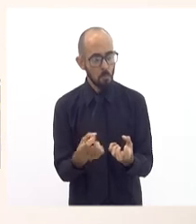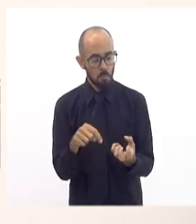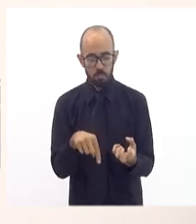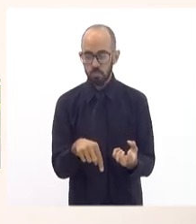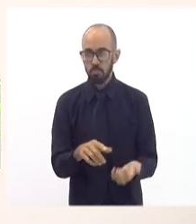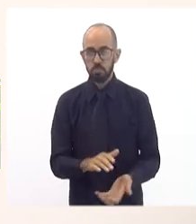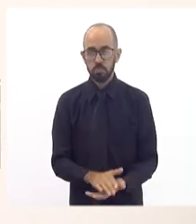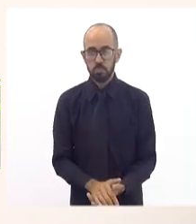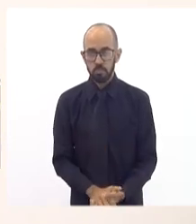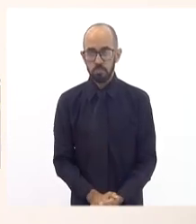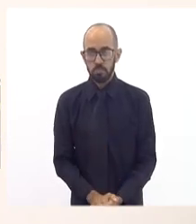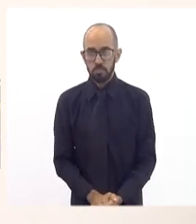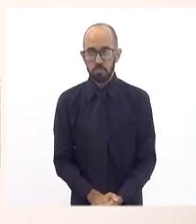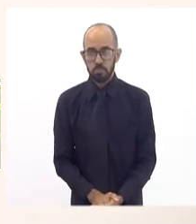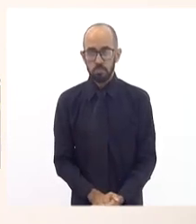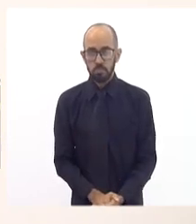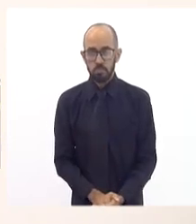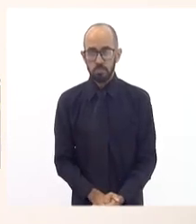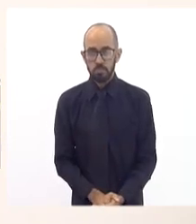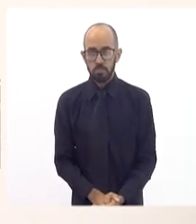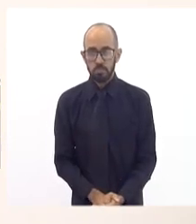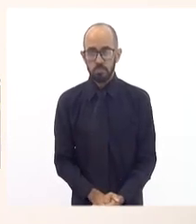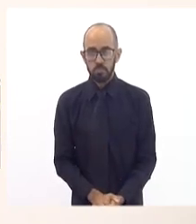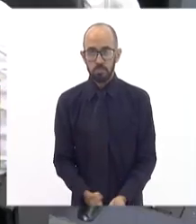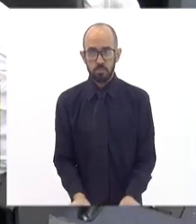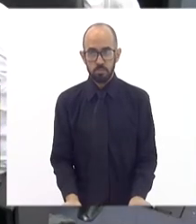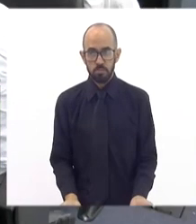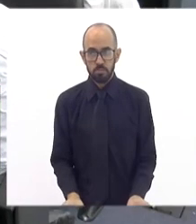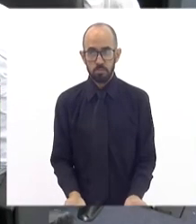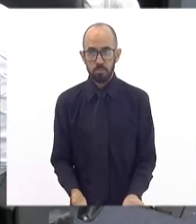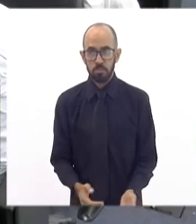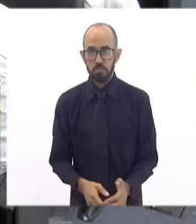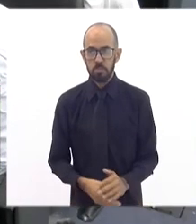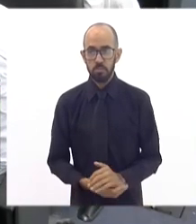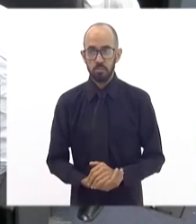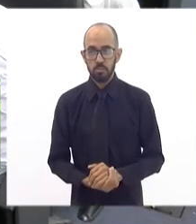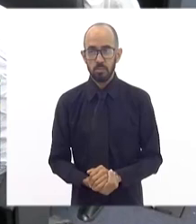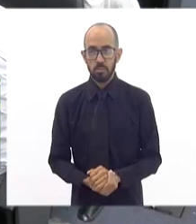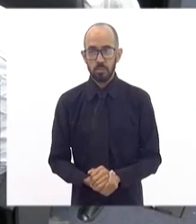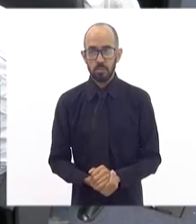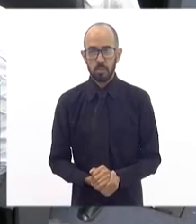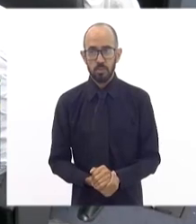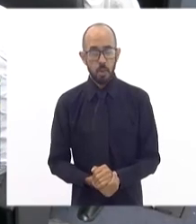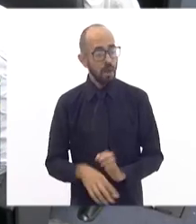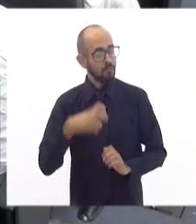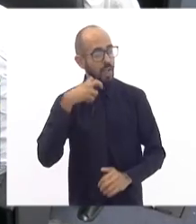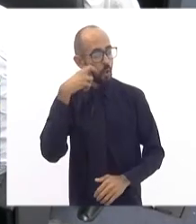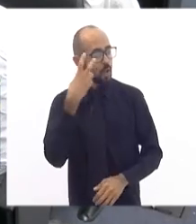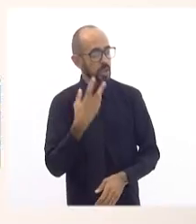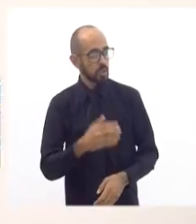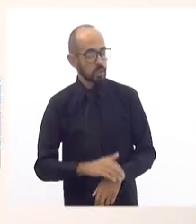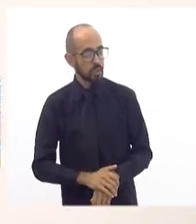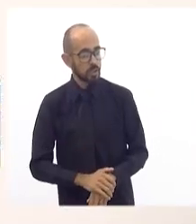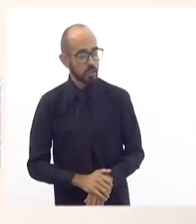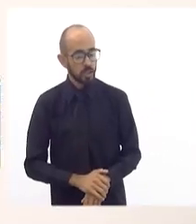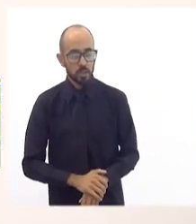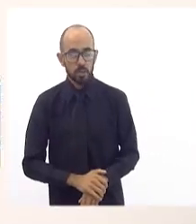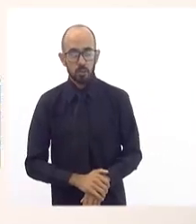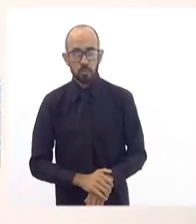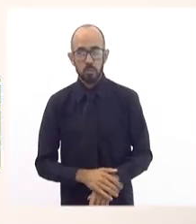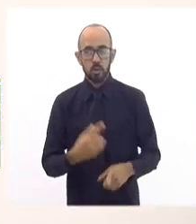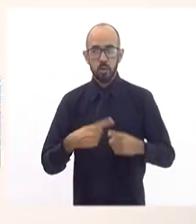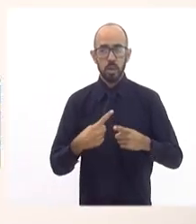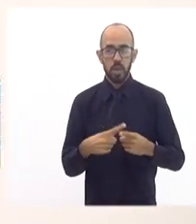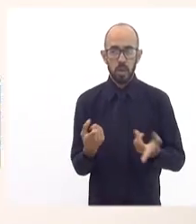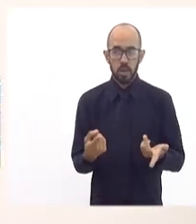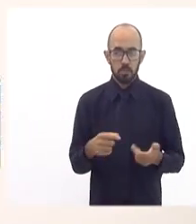e murchou o bucho a vergonha uma uma uma